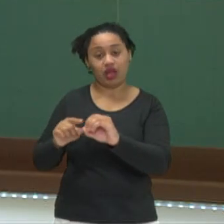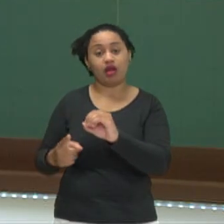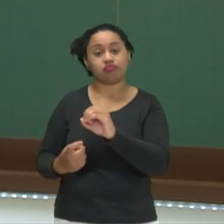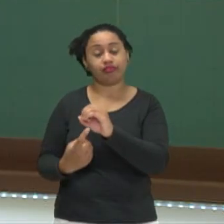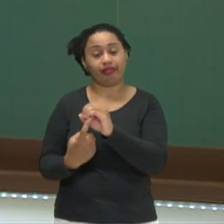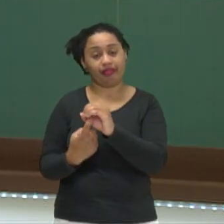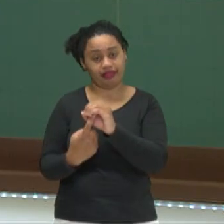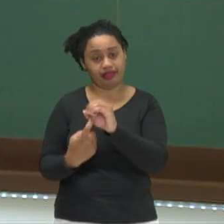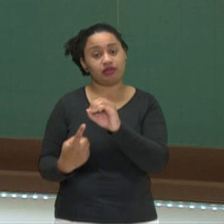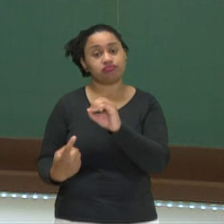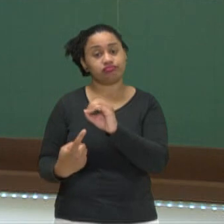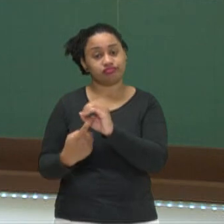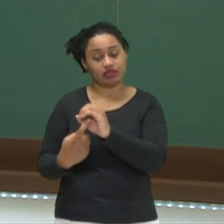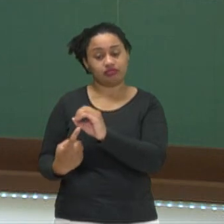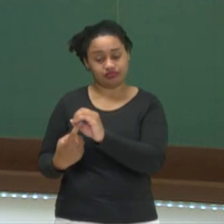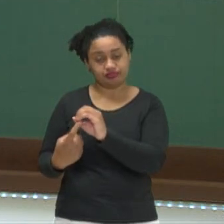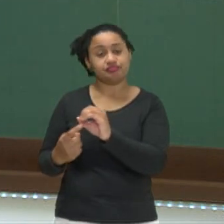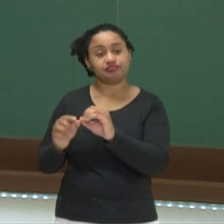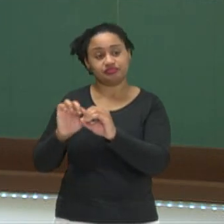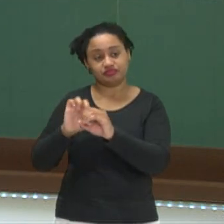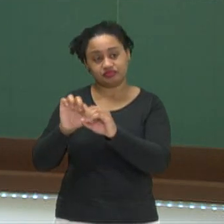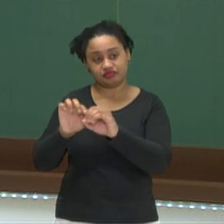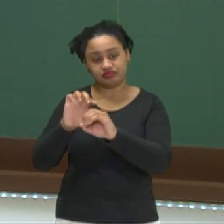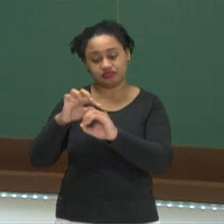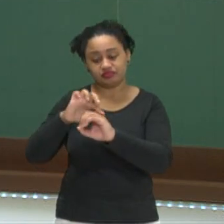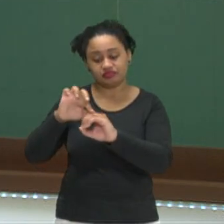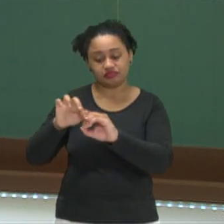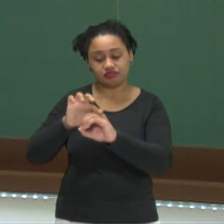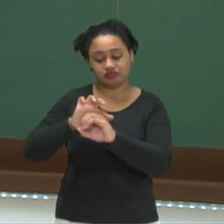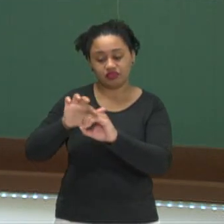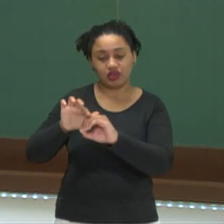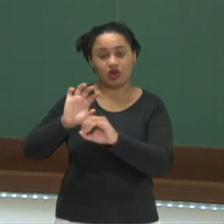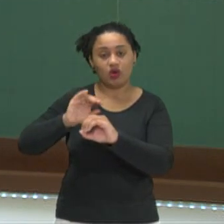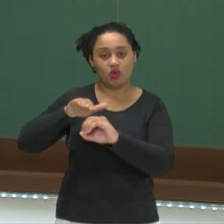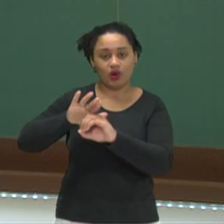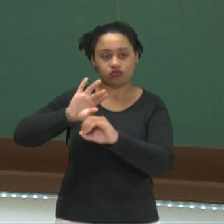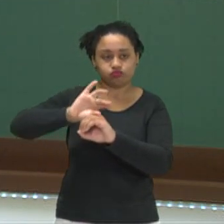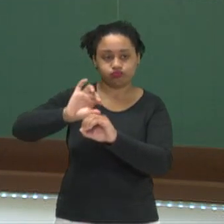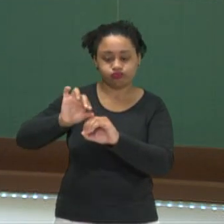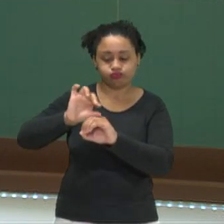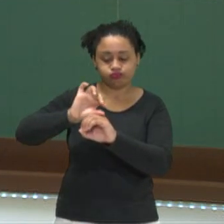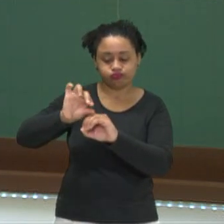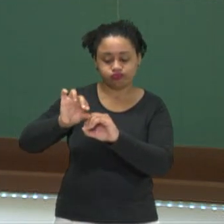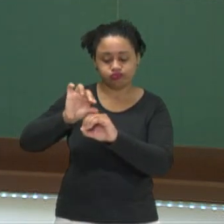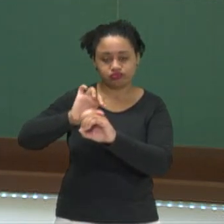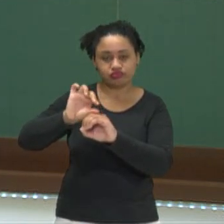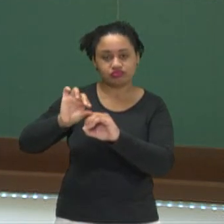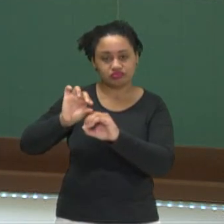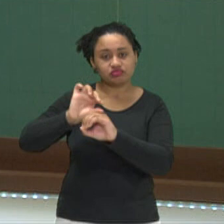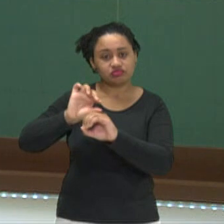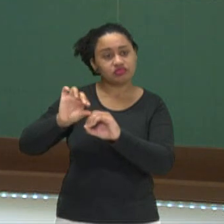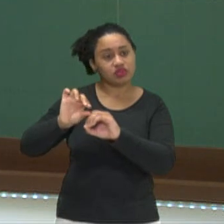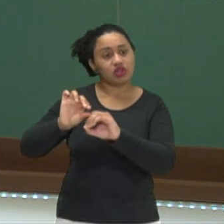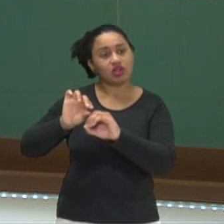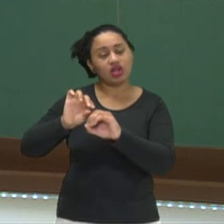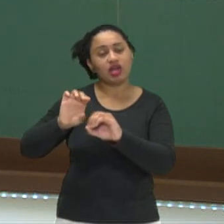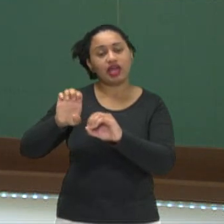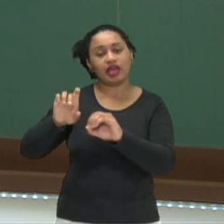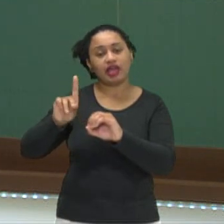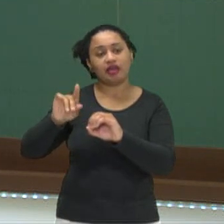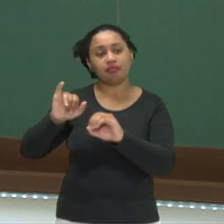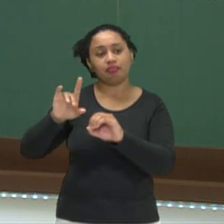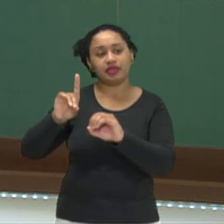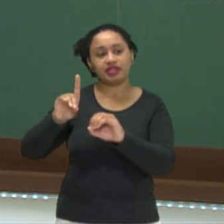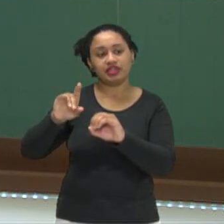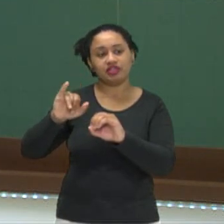testículo, lá nos túbulos seminíferos. Eles ficam armazenados aqui, nessa região que a gente chama de